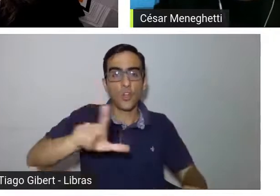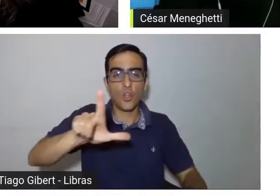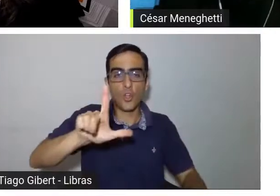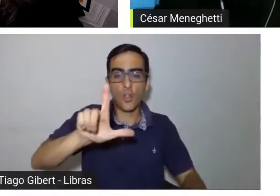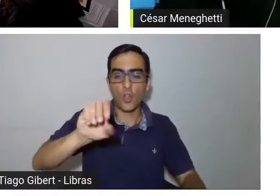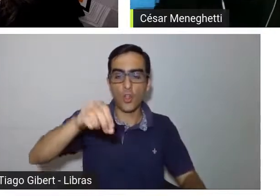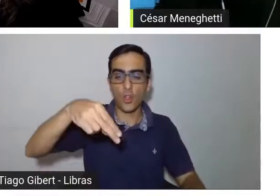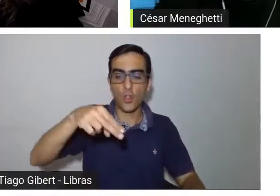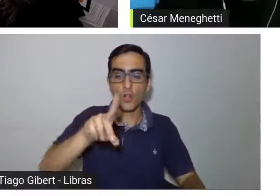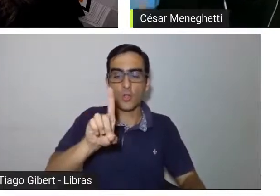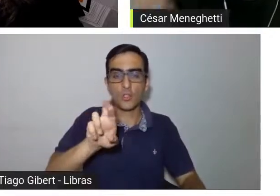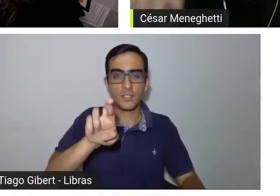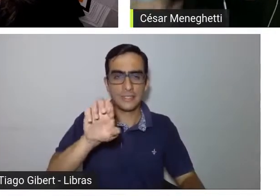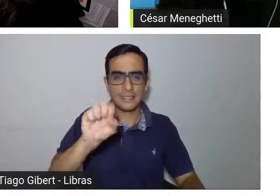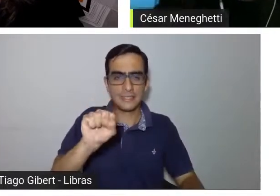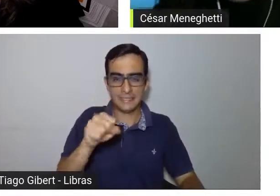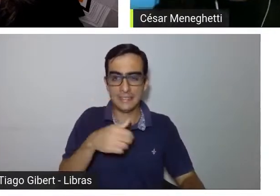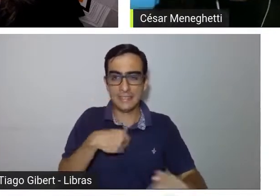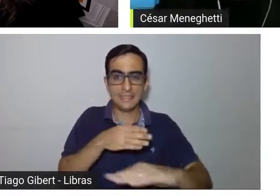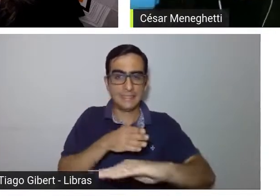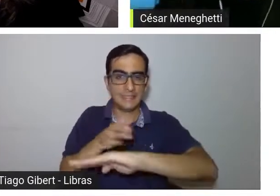fazendo, falando, tchau, pessoal,